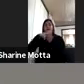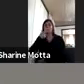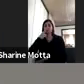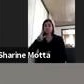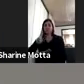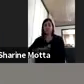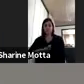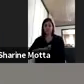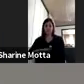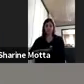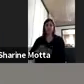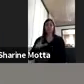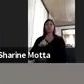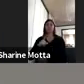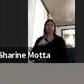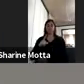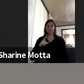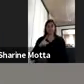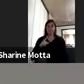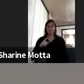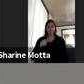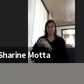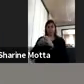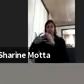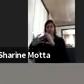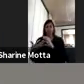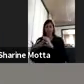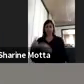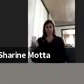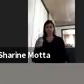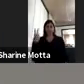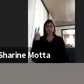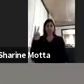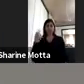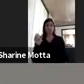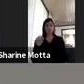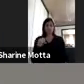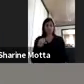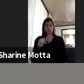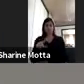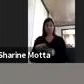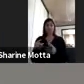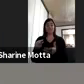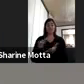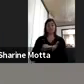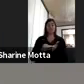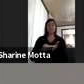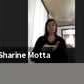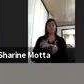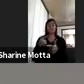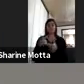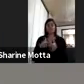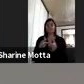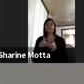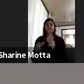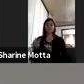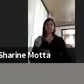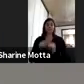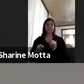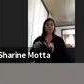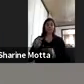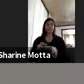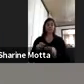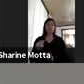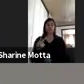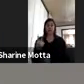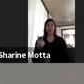da categoria e, no entanto, sobraram, obviamente, problemas, já que as duas